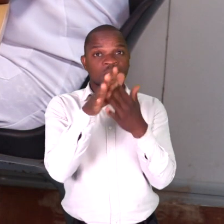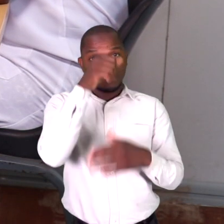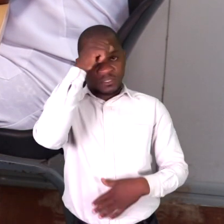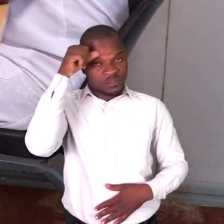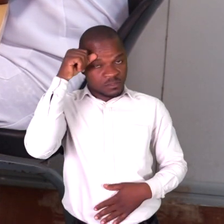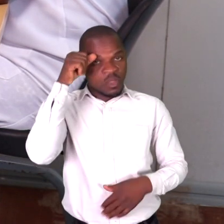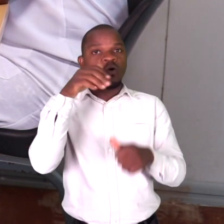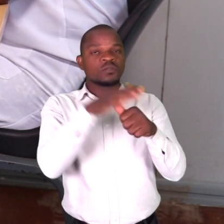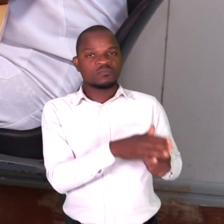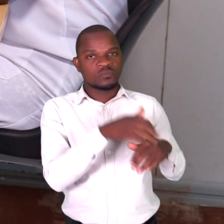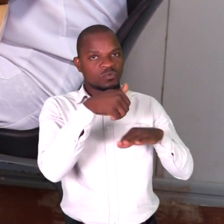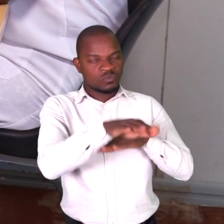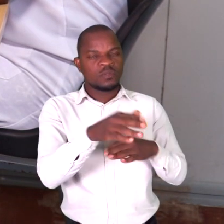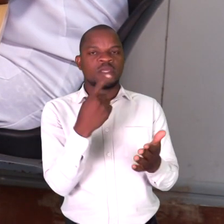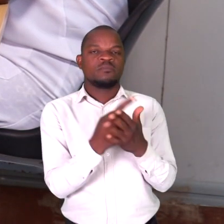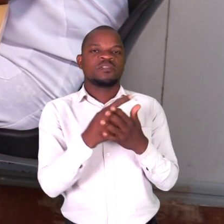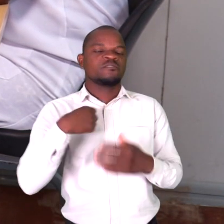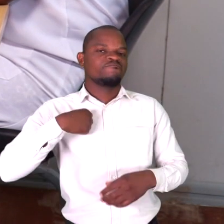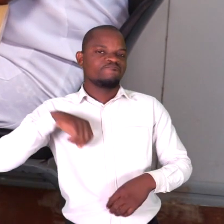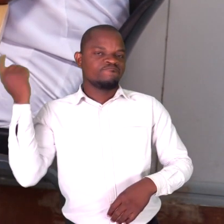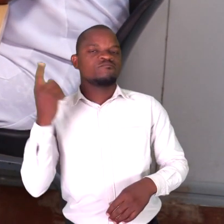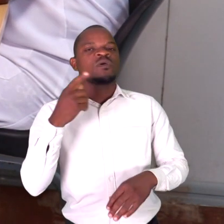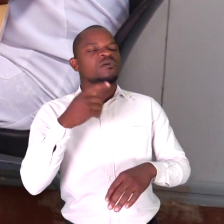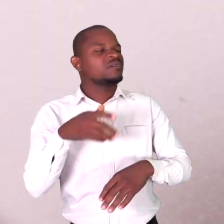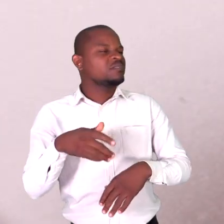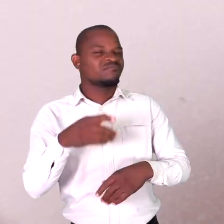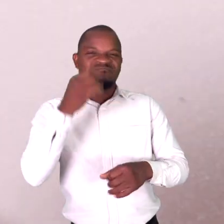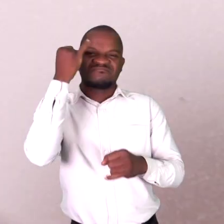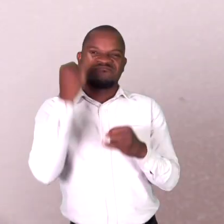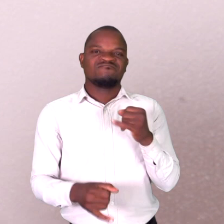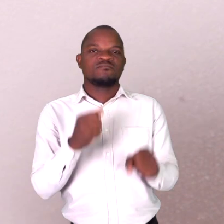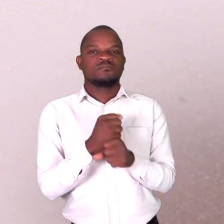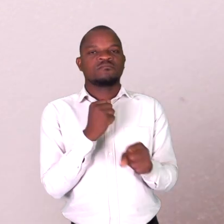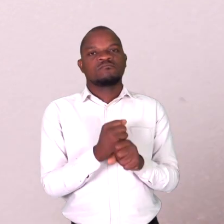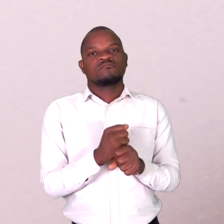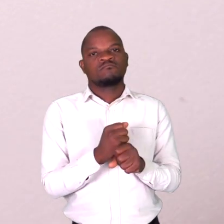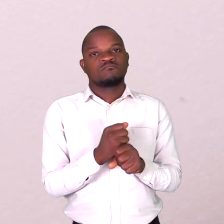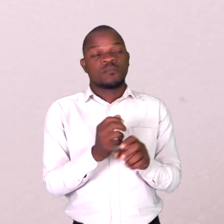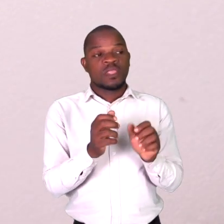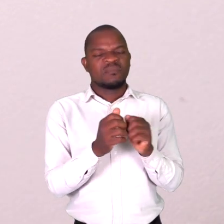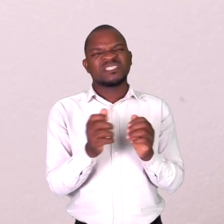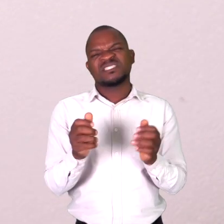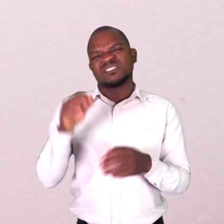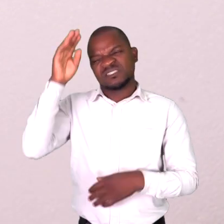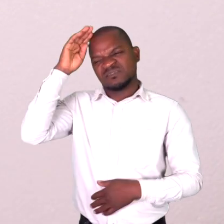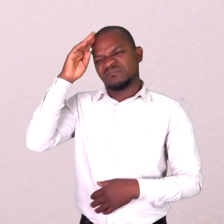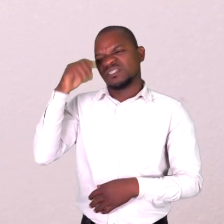isso sem discriminar, tira já a bata de enfermeira e sai! Mas também não precisa exagerar, né?